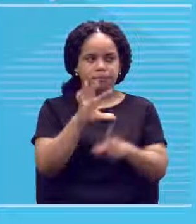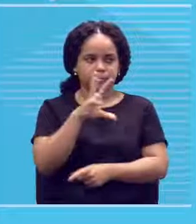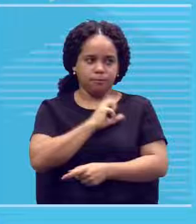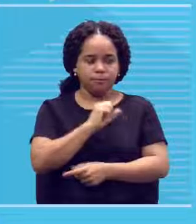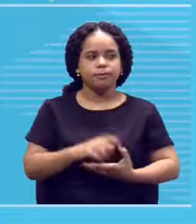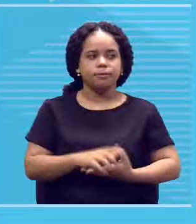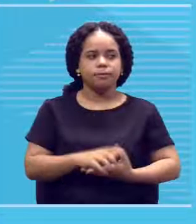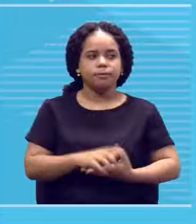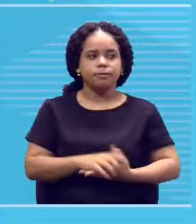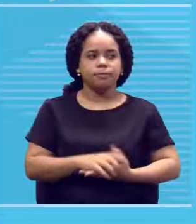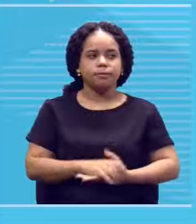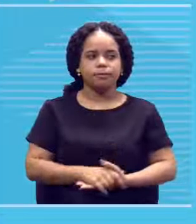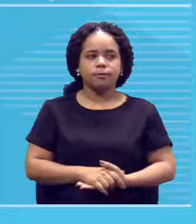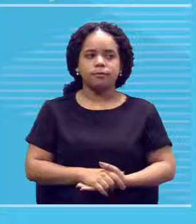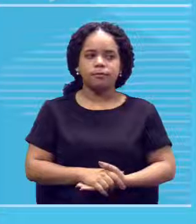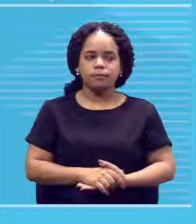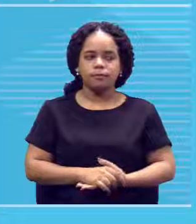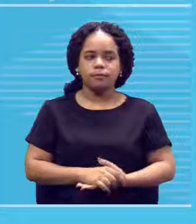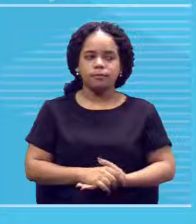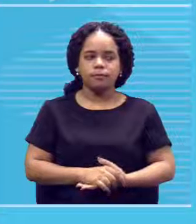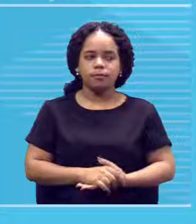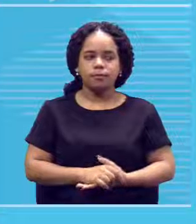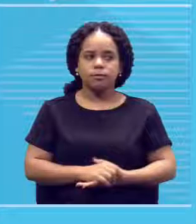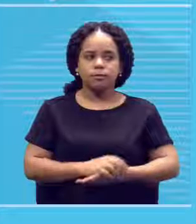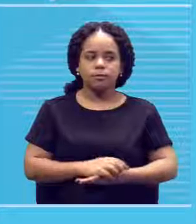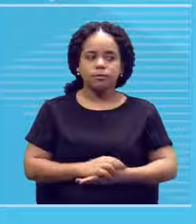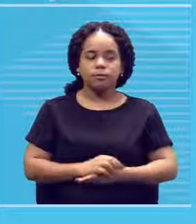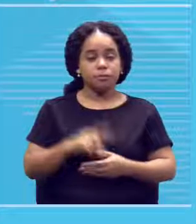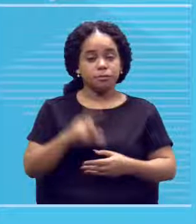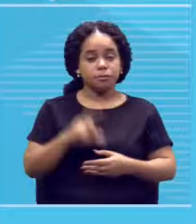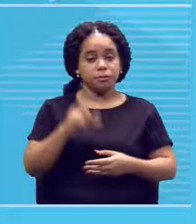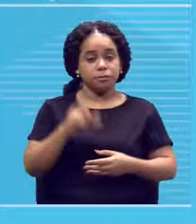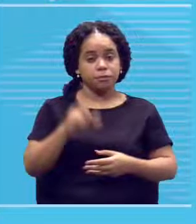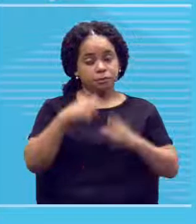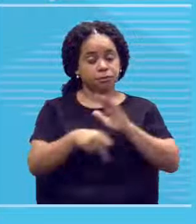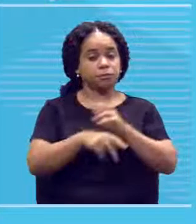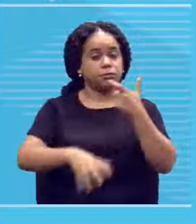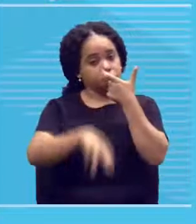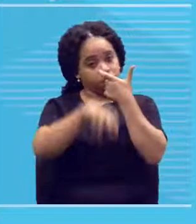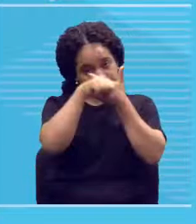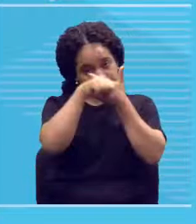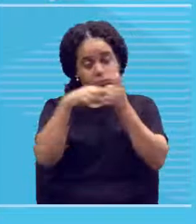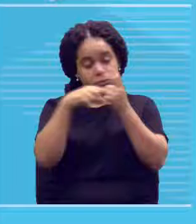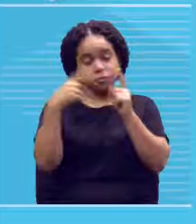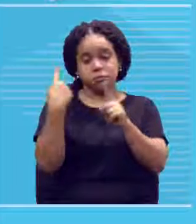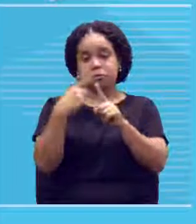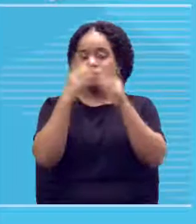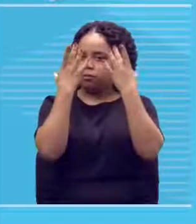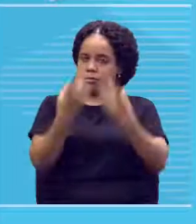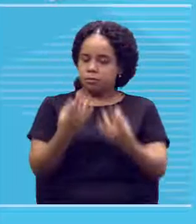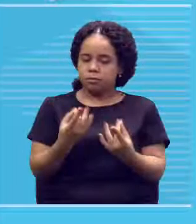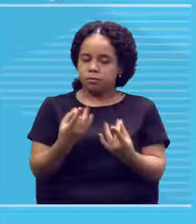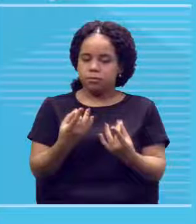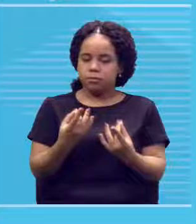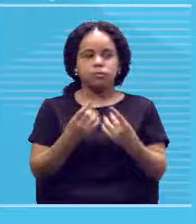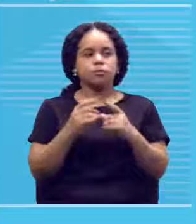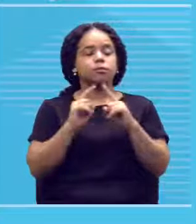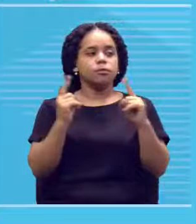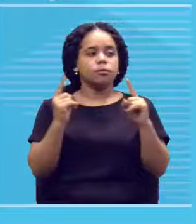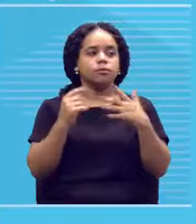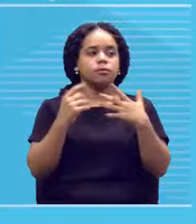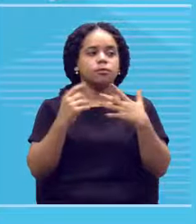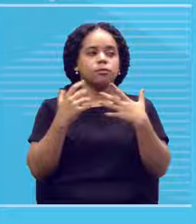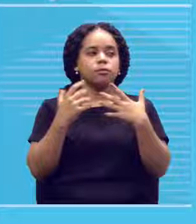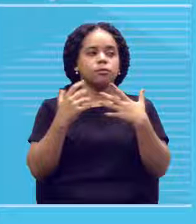o gato rosa e a Moção epônimos né são específicos e